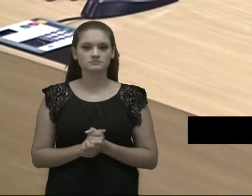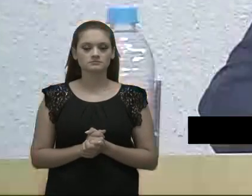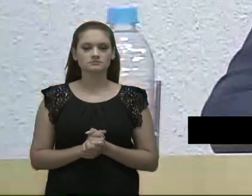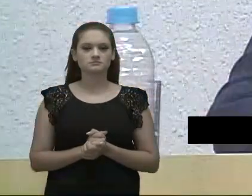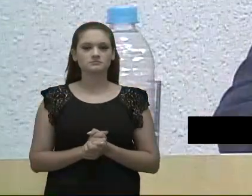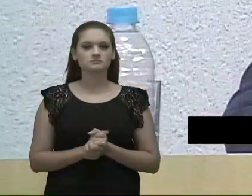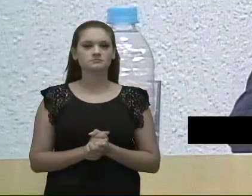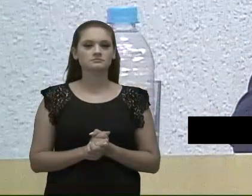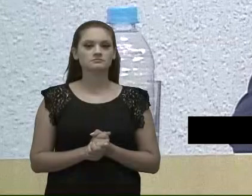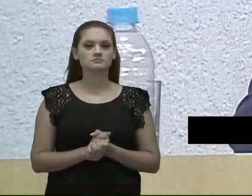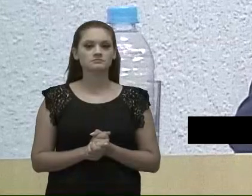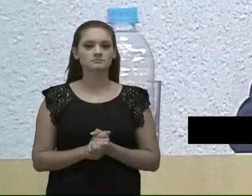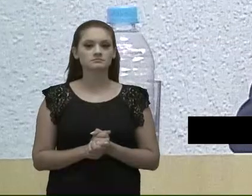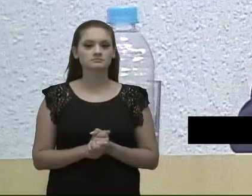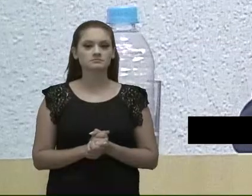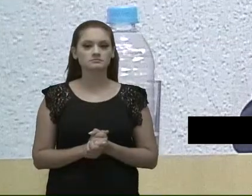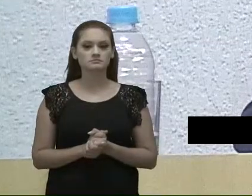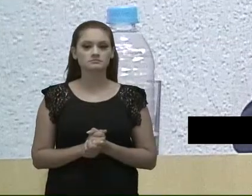O senhor,